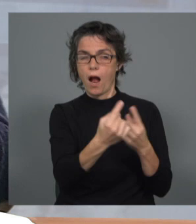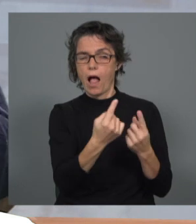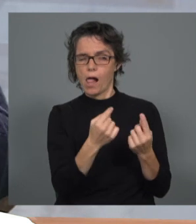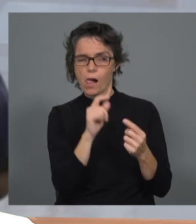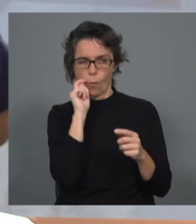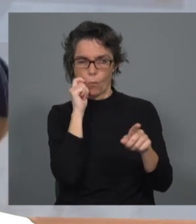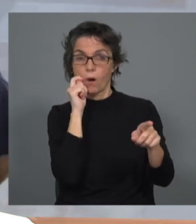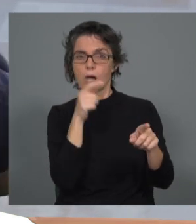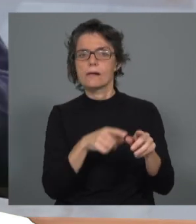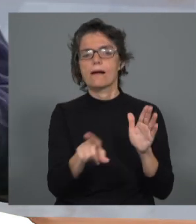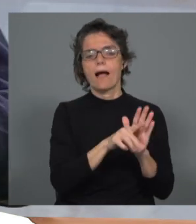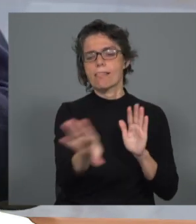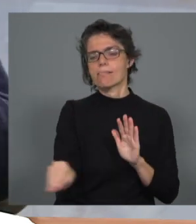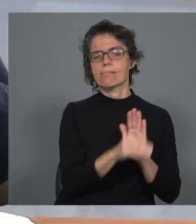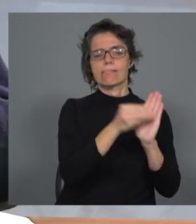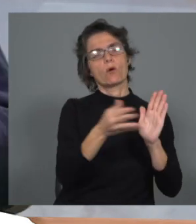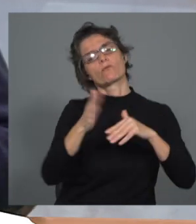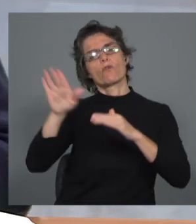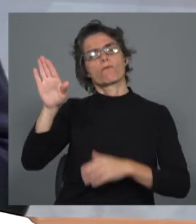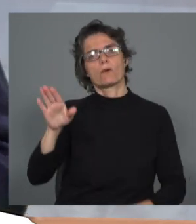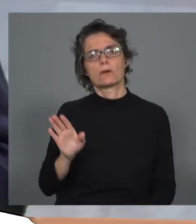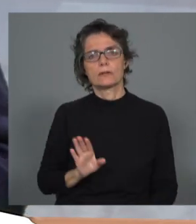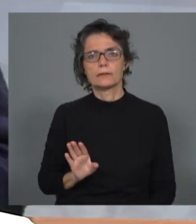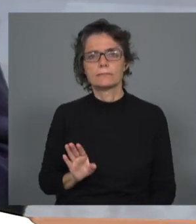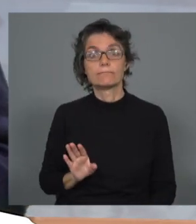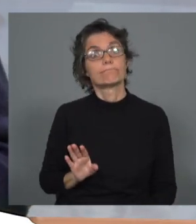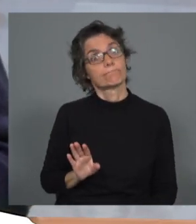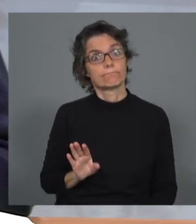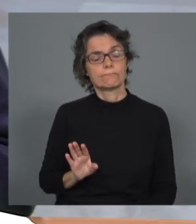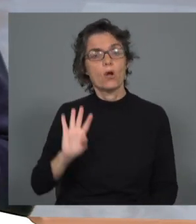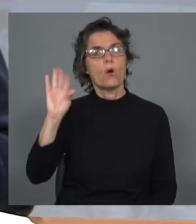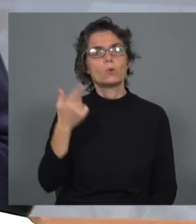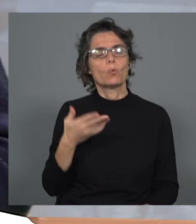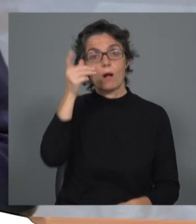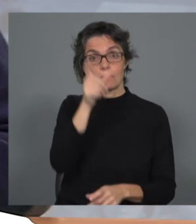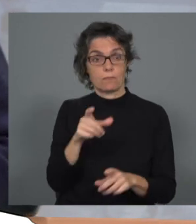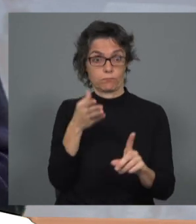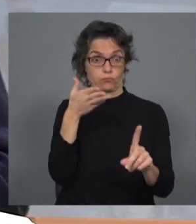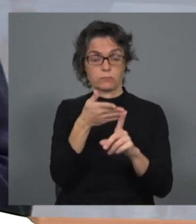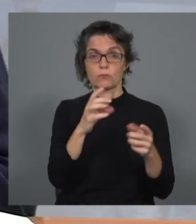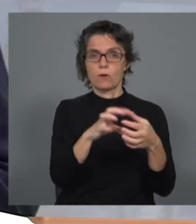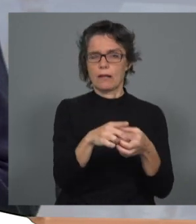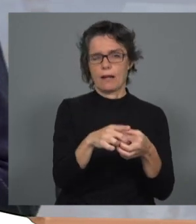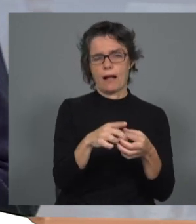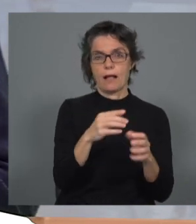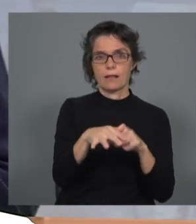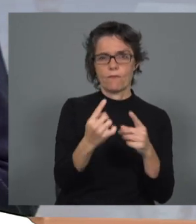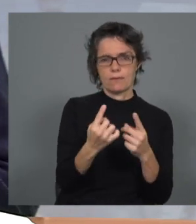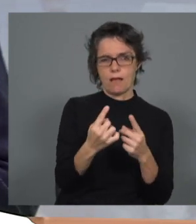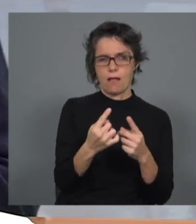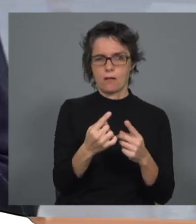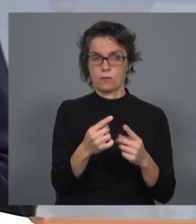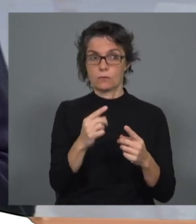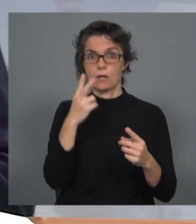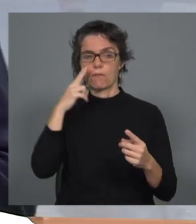É esquecida até o momento em que o missionário o incomoda. Portanto, esse elemento de nós sermos